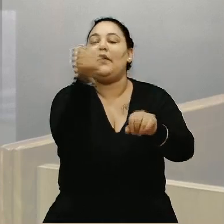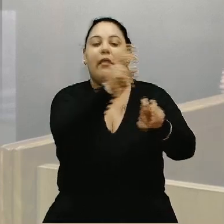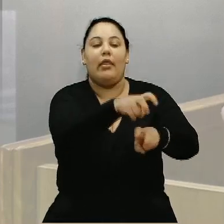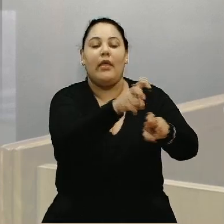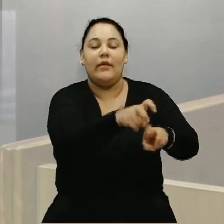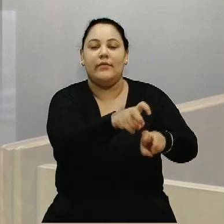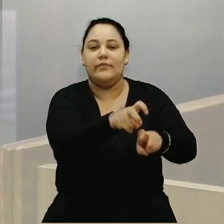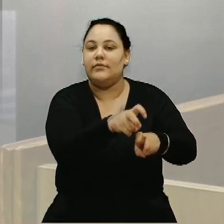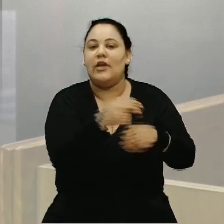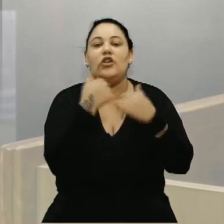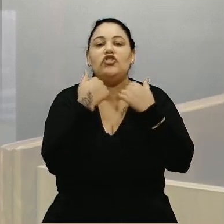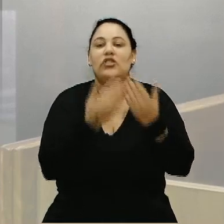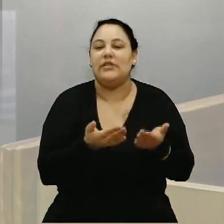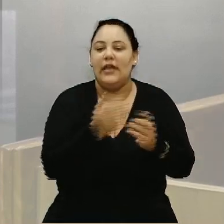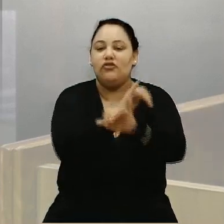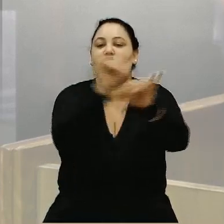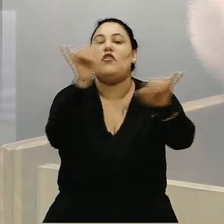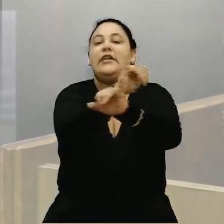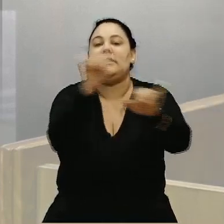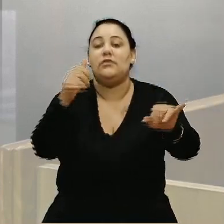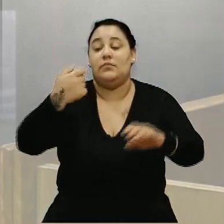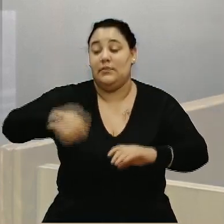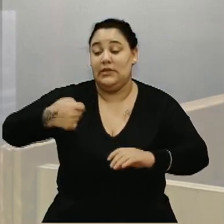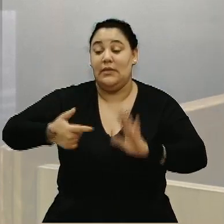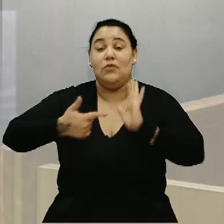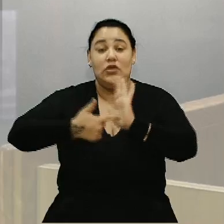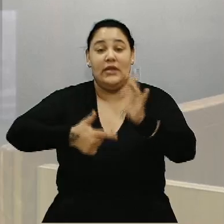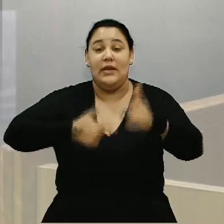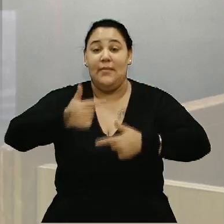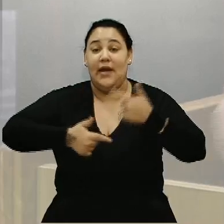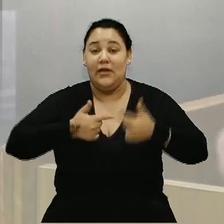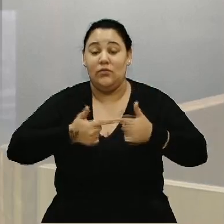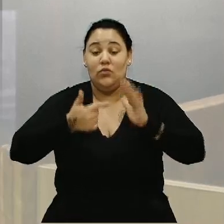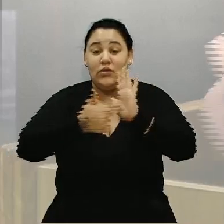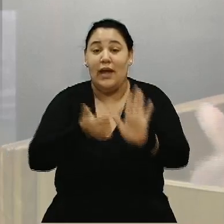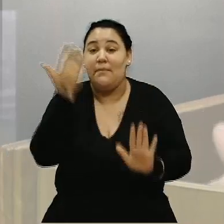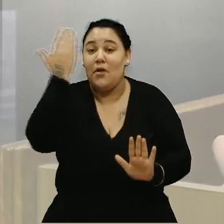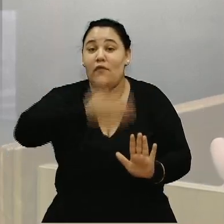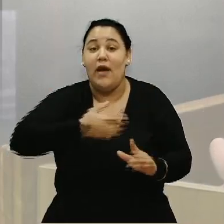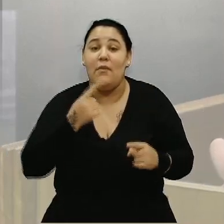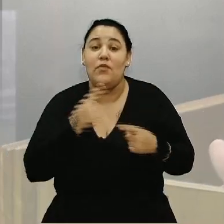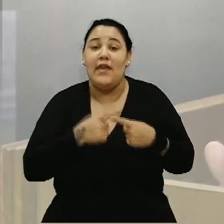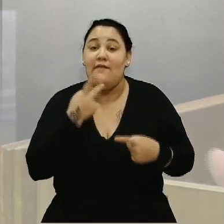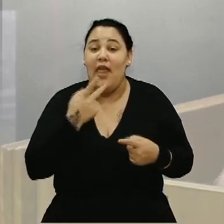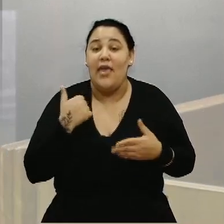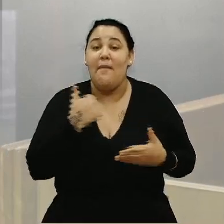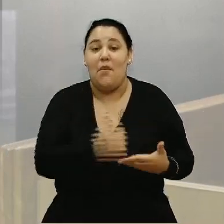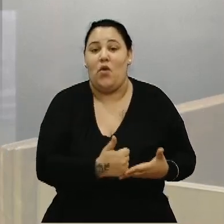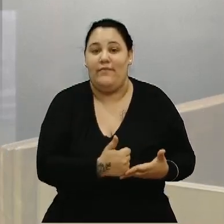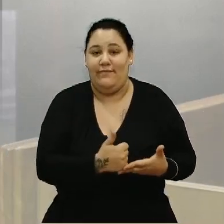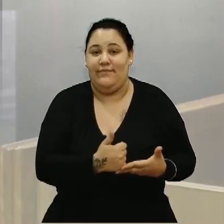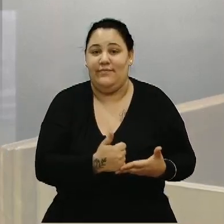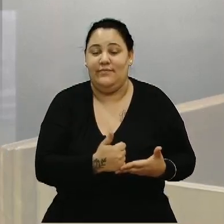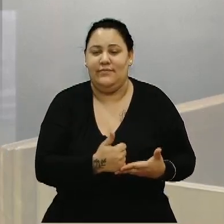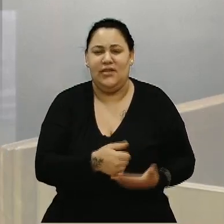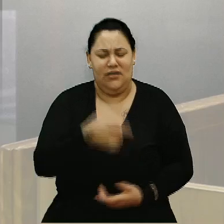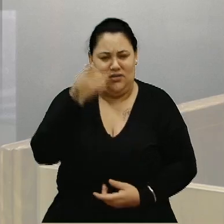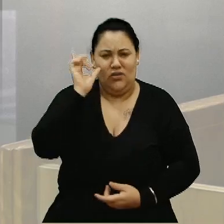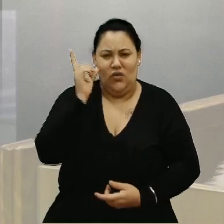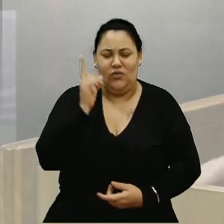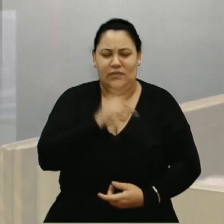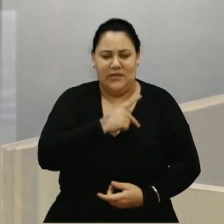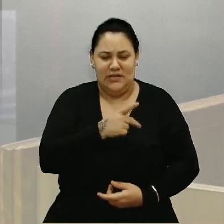mostrar serviço. A gente tem que vir aqui comprovar o porquê que a gente diz que apoia. E ontem, senhora